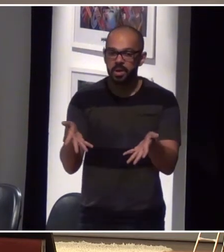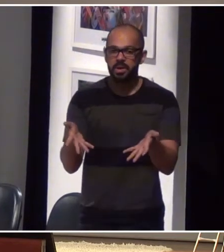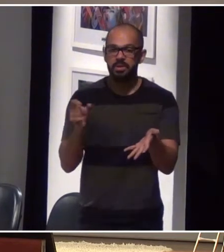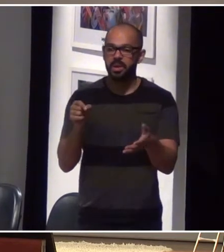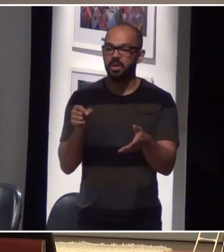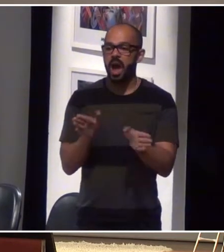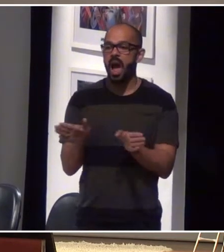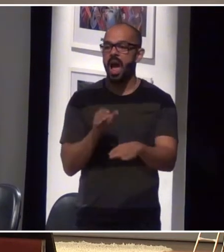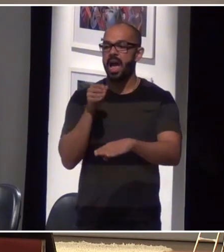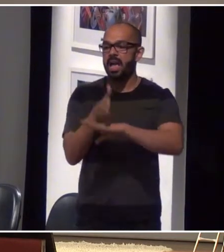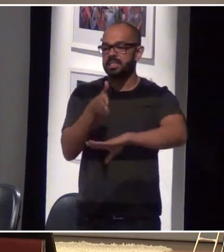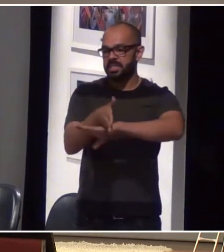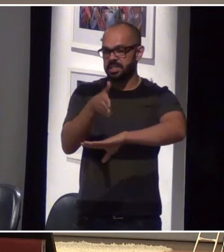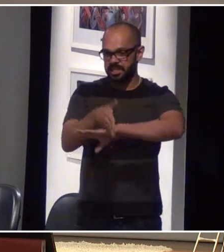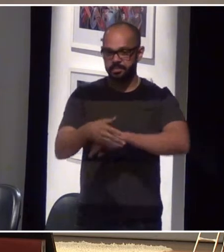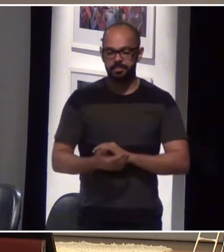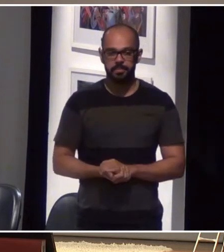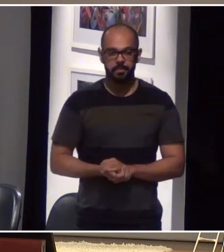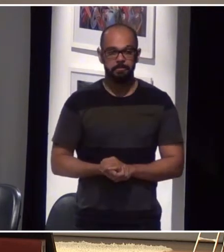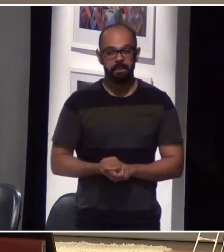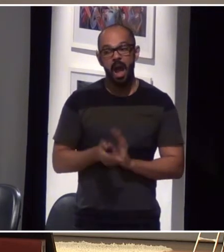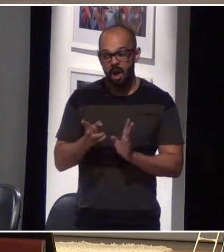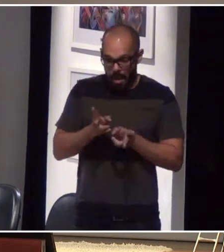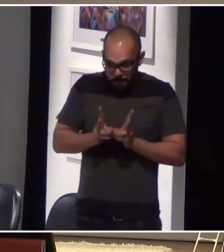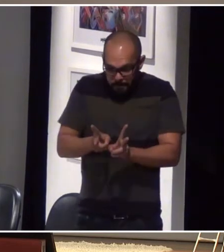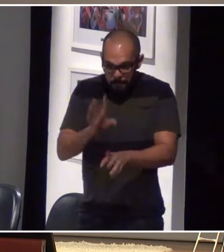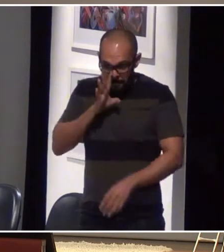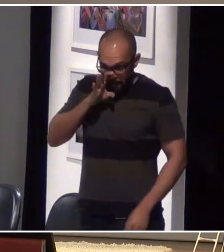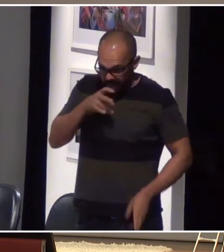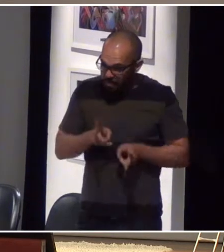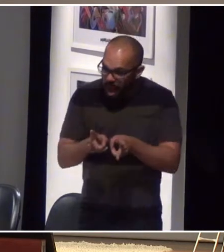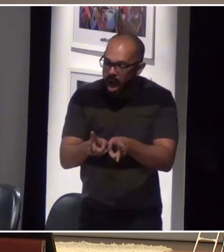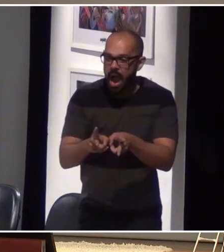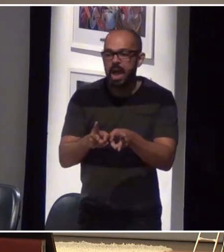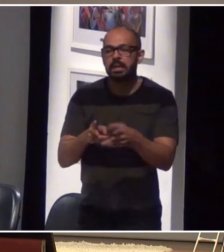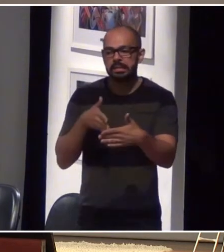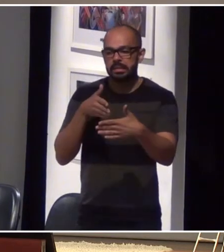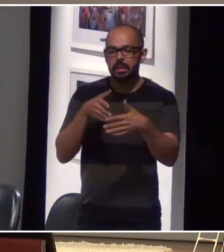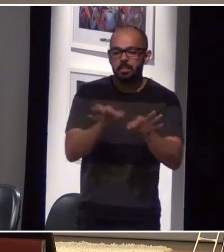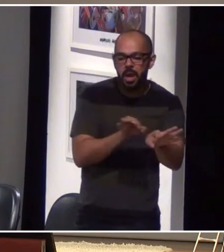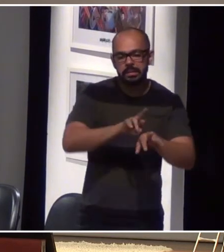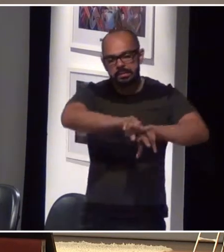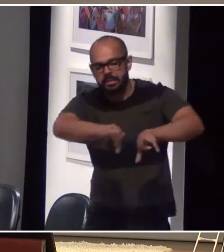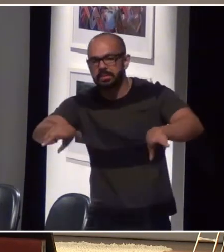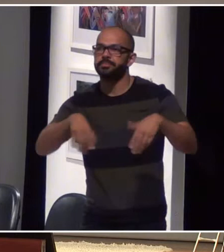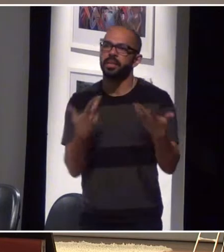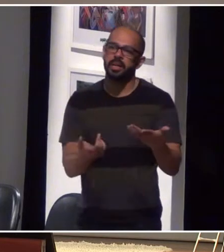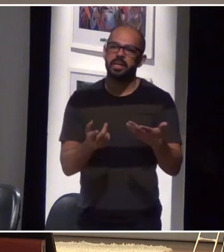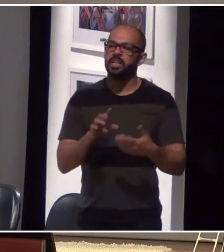promover o acesso. A permanência ela é pensada por vários programas, que